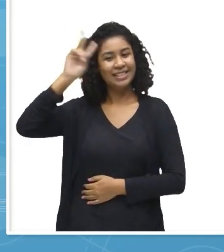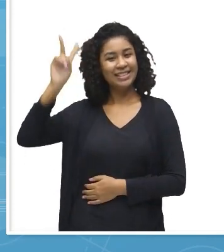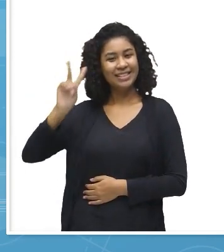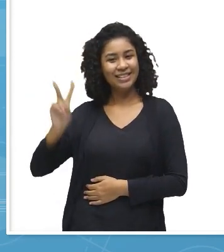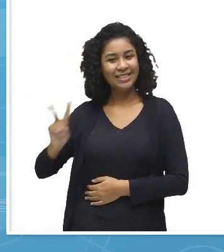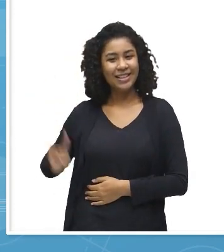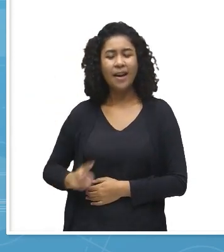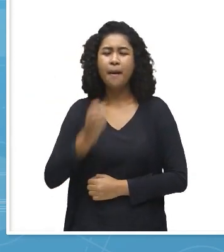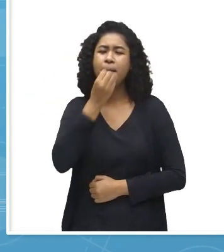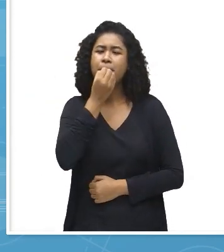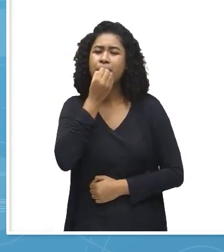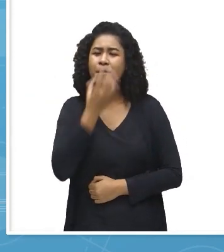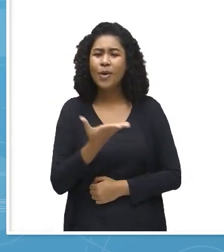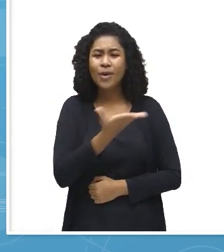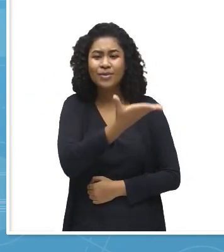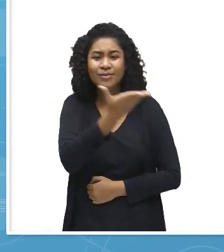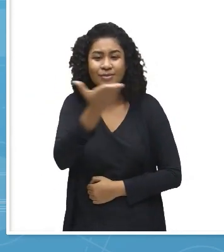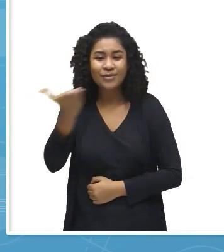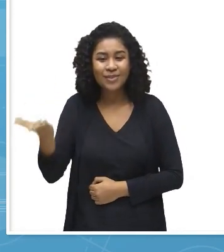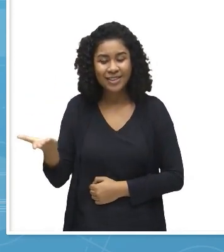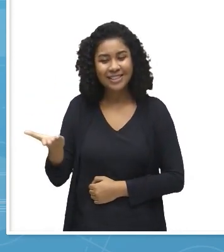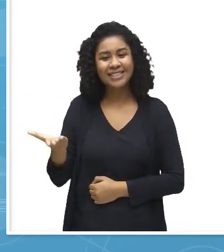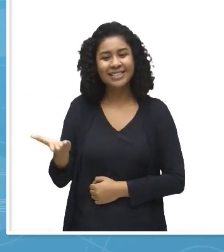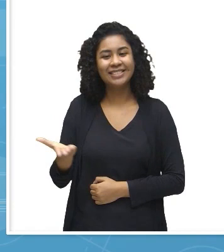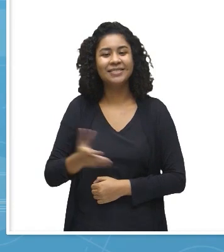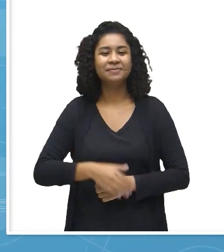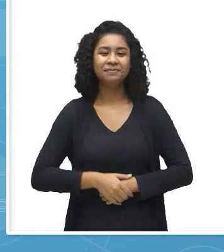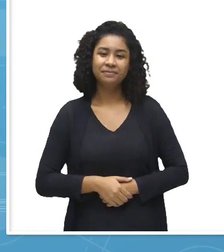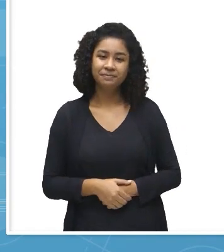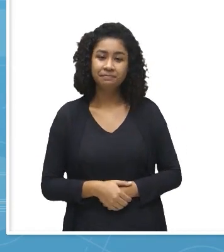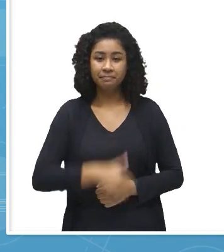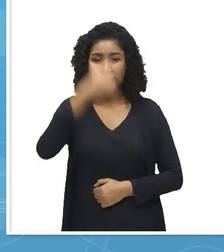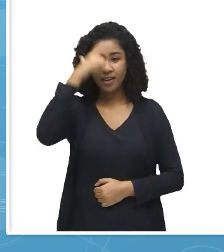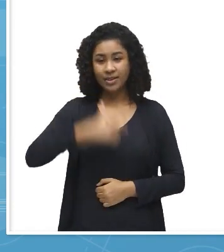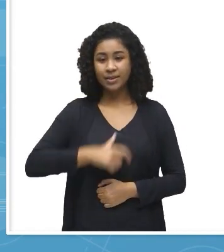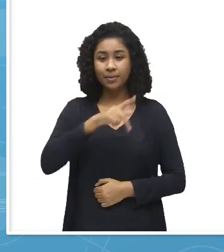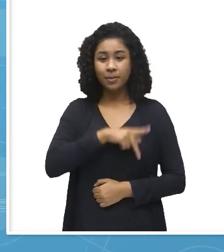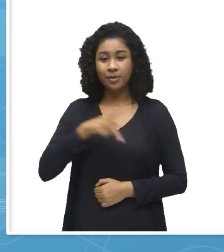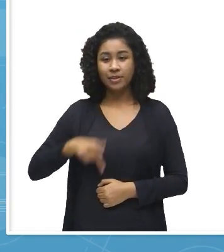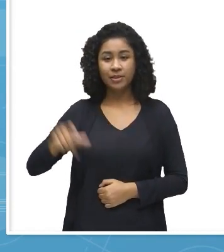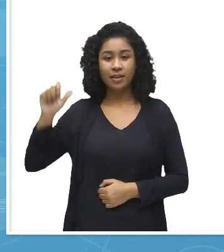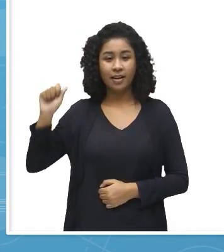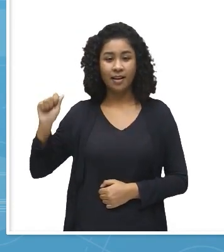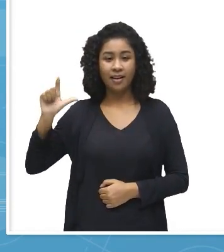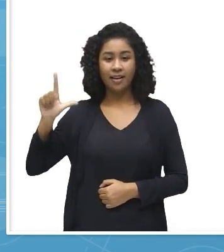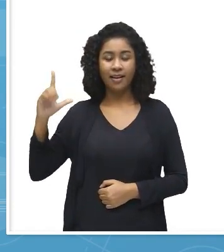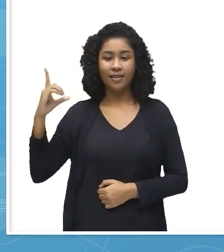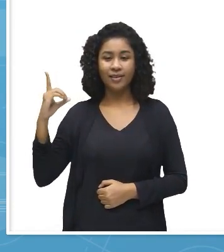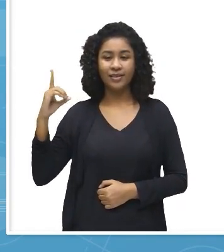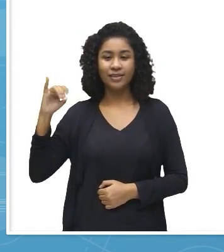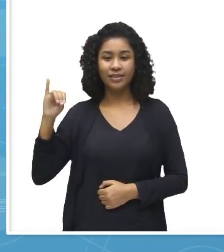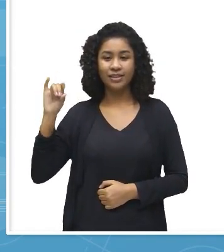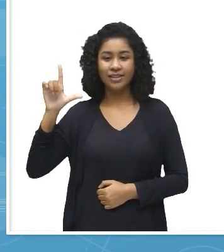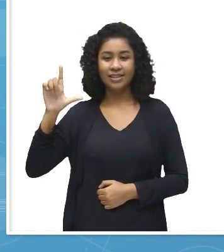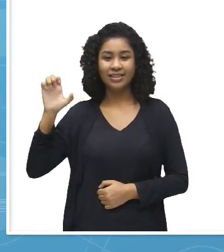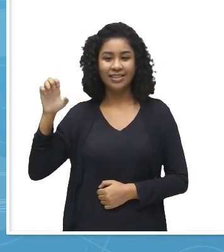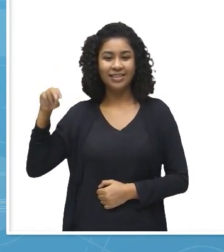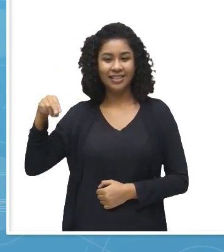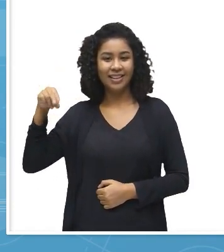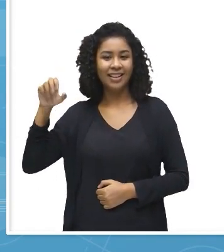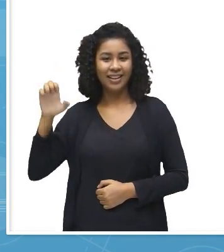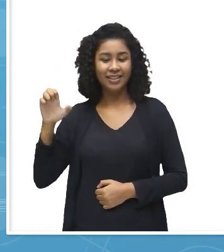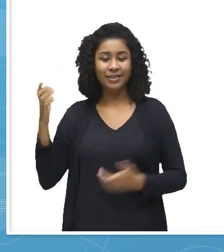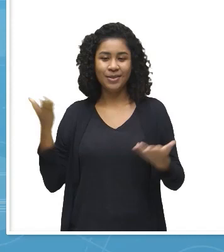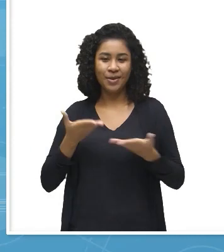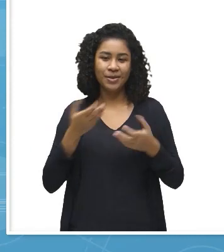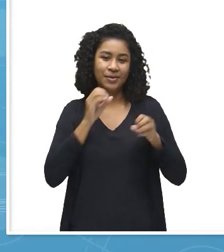muito bom ter todos vocês aqui. Eu sou a professora Audilene Santiago e estarei ministrando essa aula aqui junto com vocês. Vamos lá